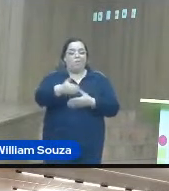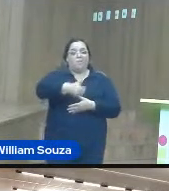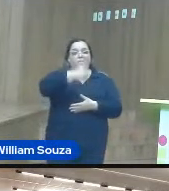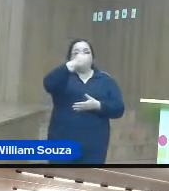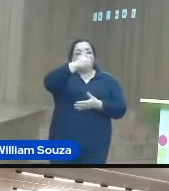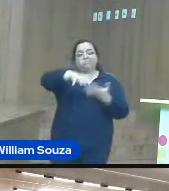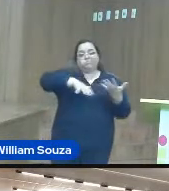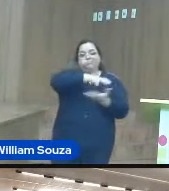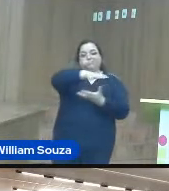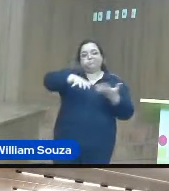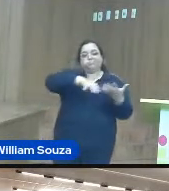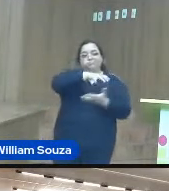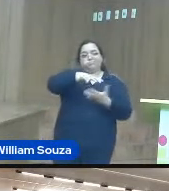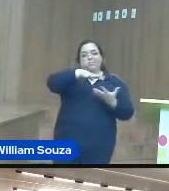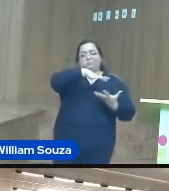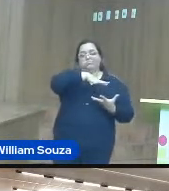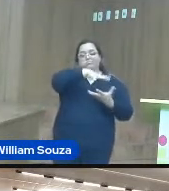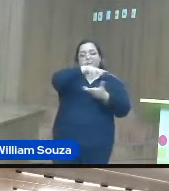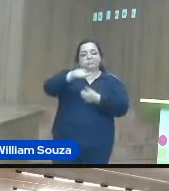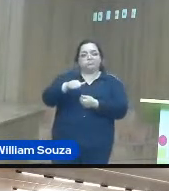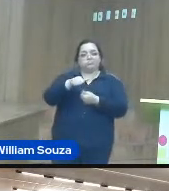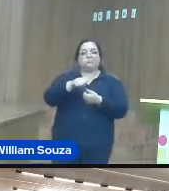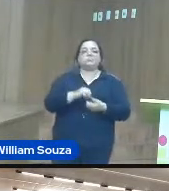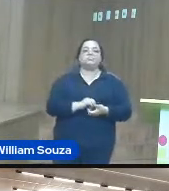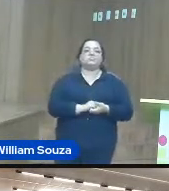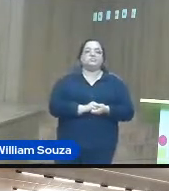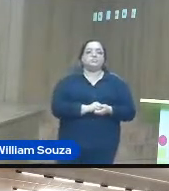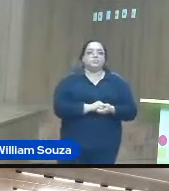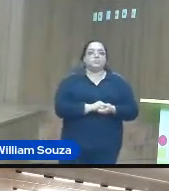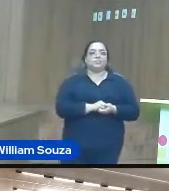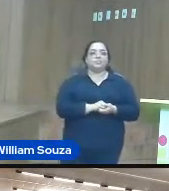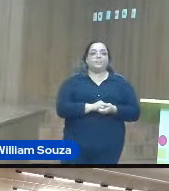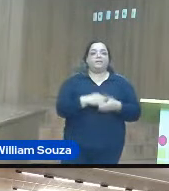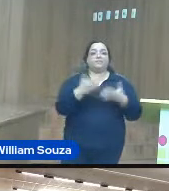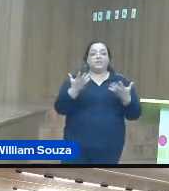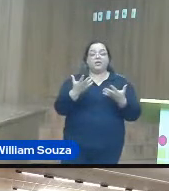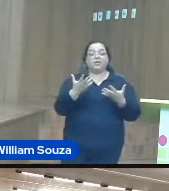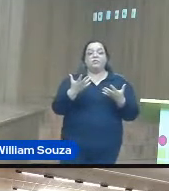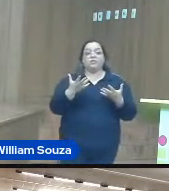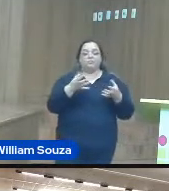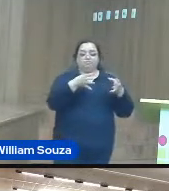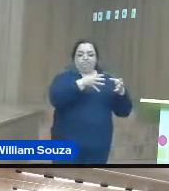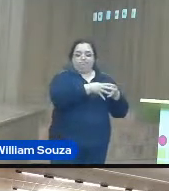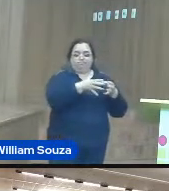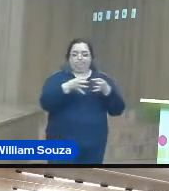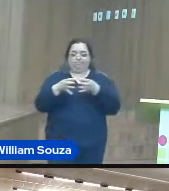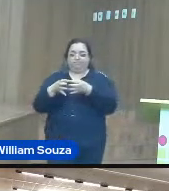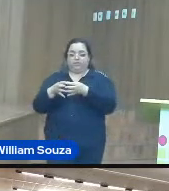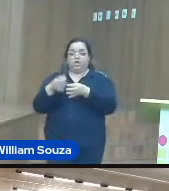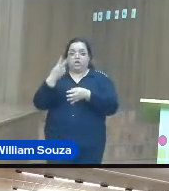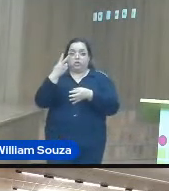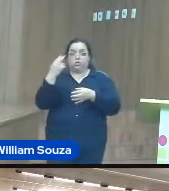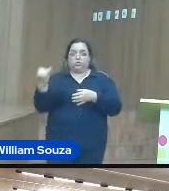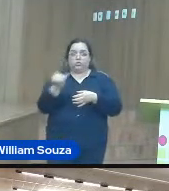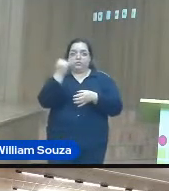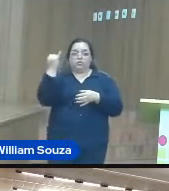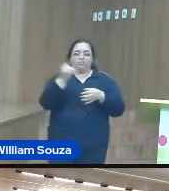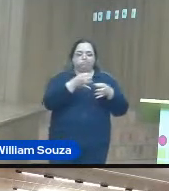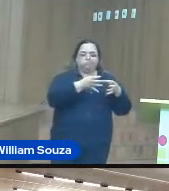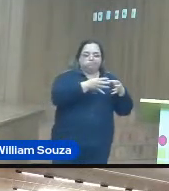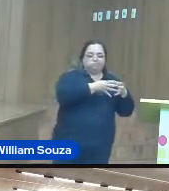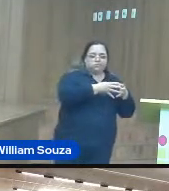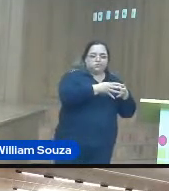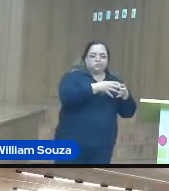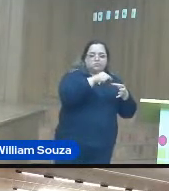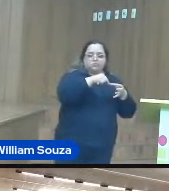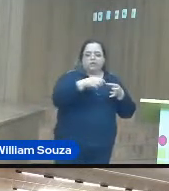aí a gente teve dois blocos importantes. Na verdade, esses blocos foram se modificando ao longo da guerra,